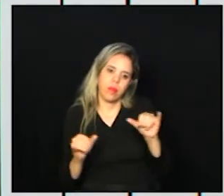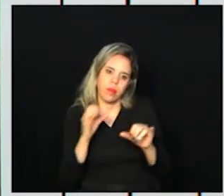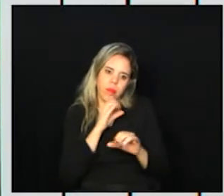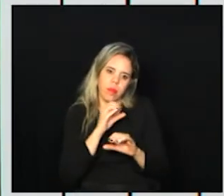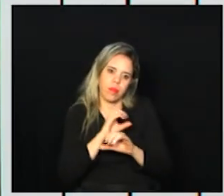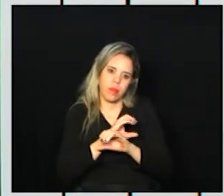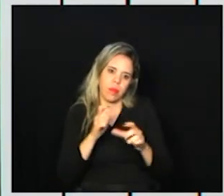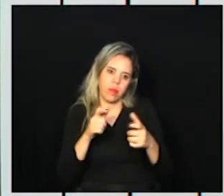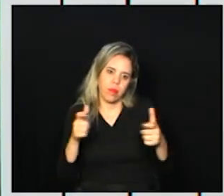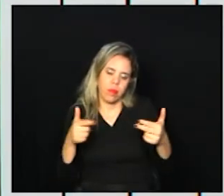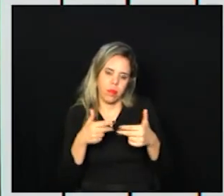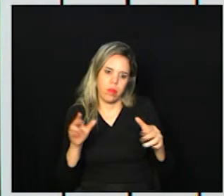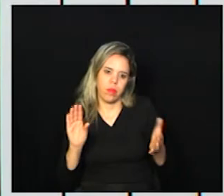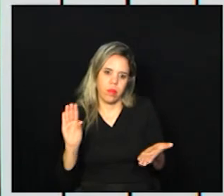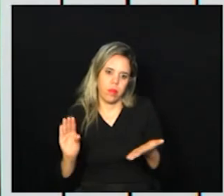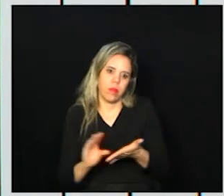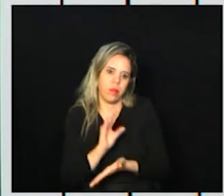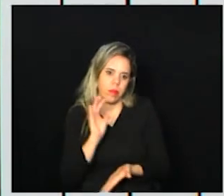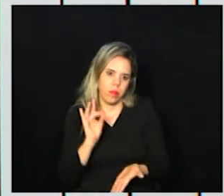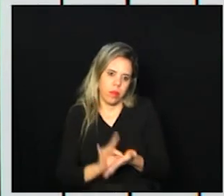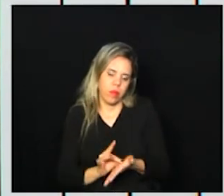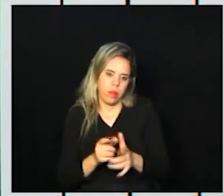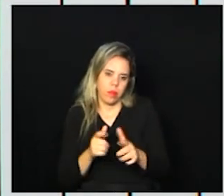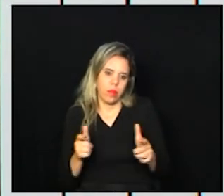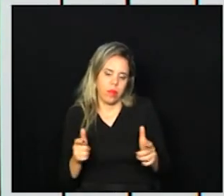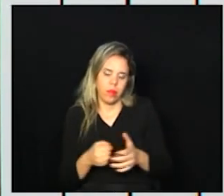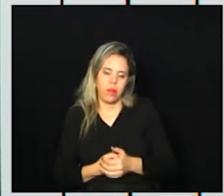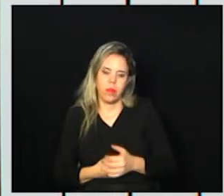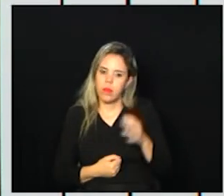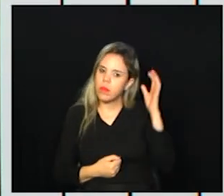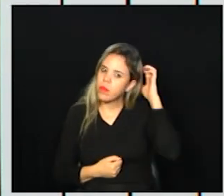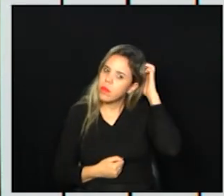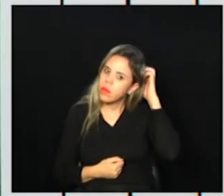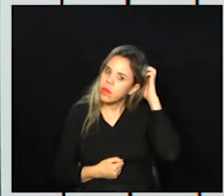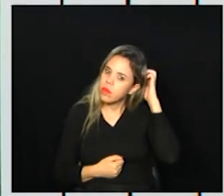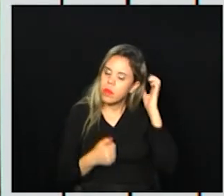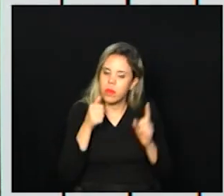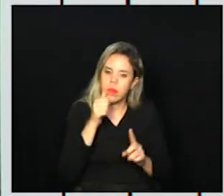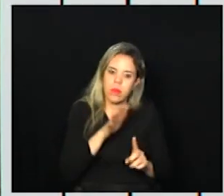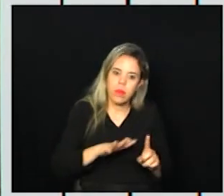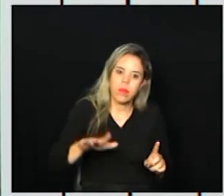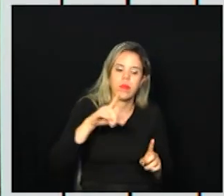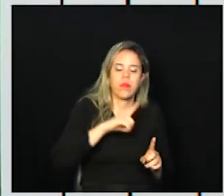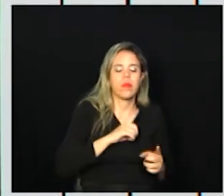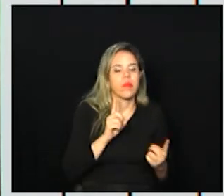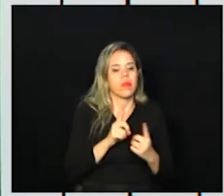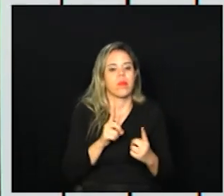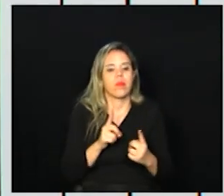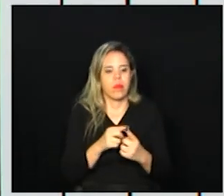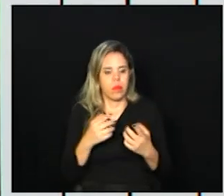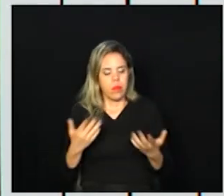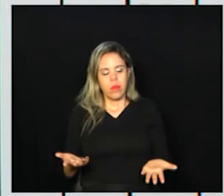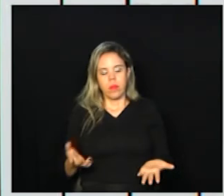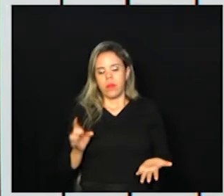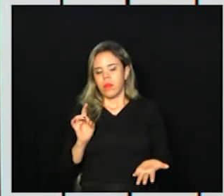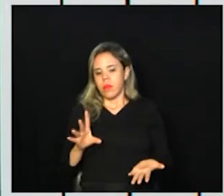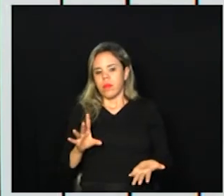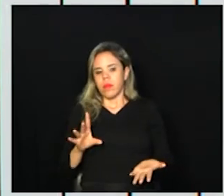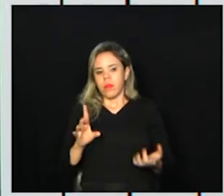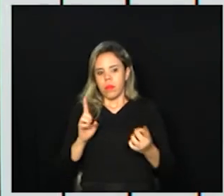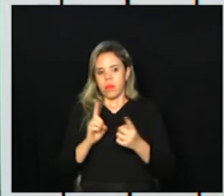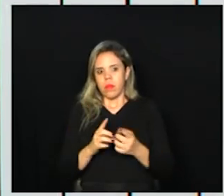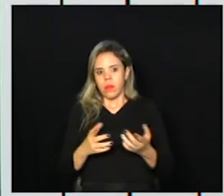maciças, fazer com que o orçamento de fato seja ampliado, fazer com que essas mulheres tenham atendimento. E não só